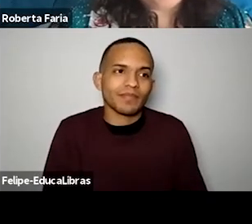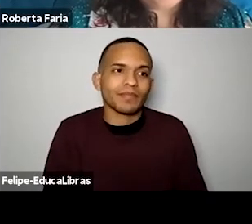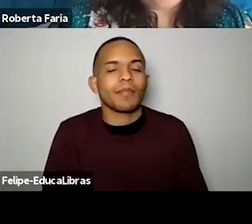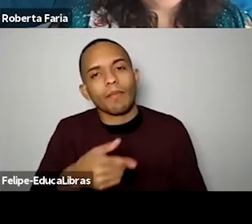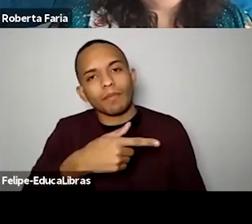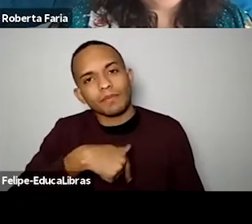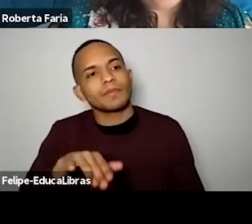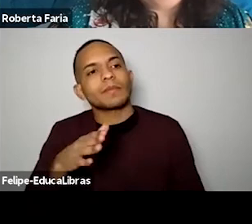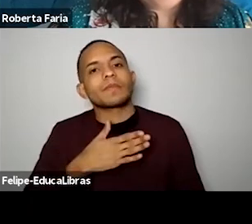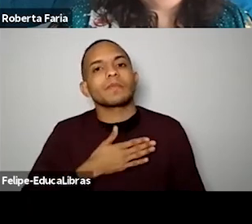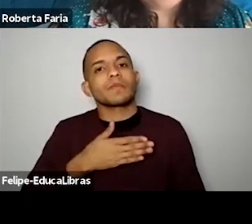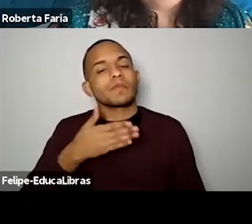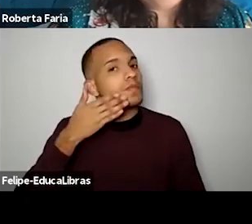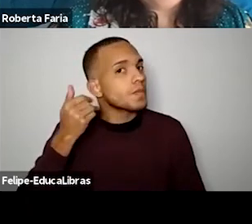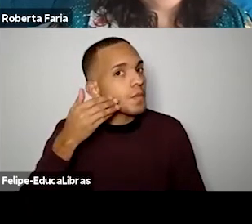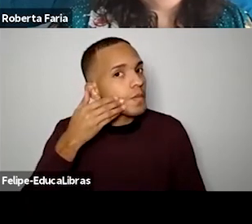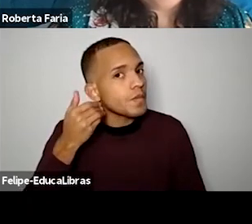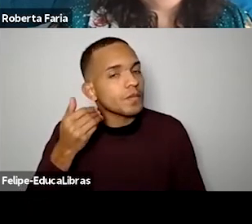E eu vou aproveitar